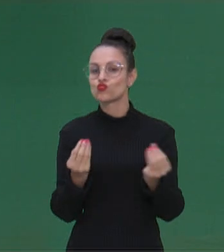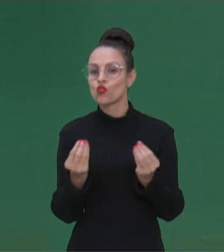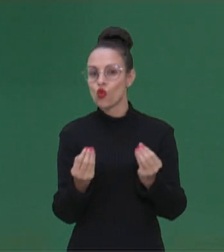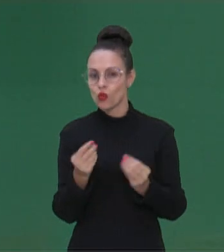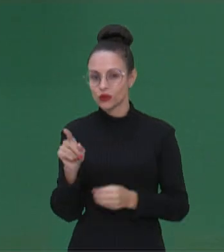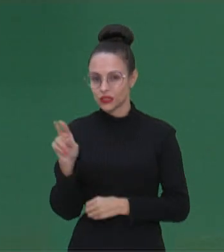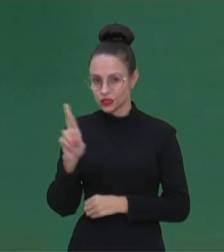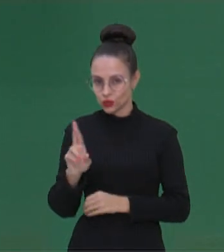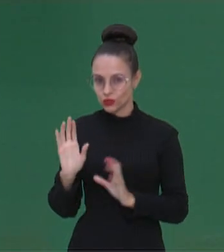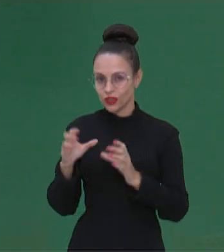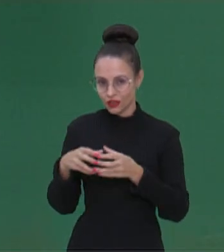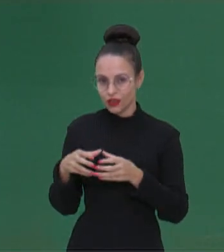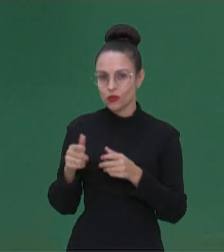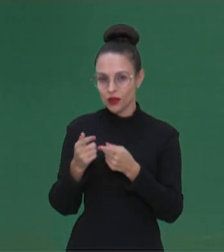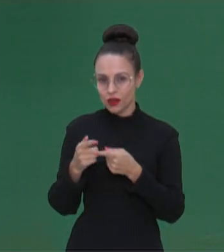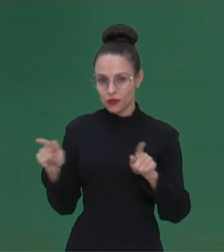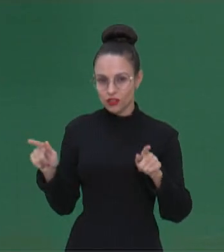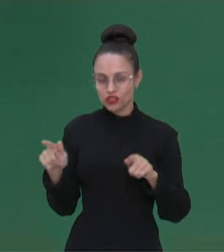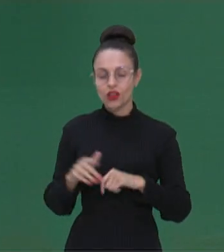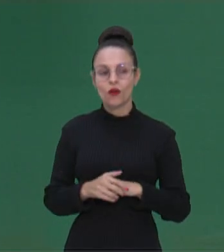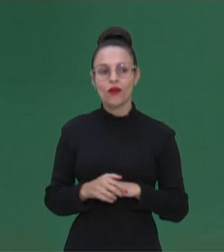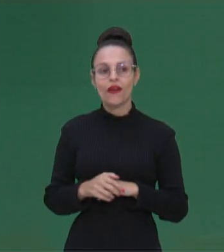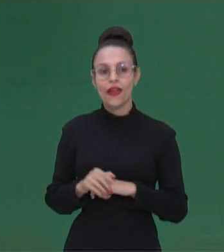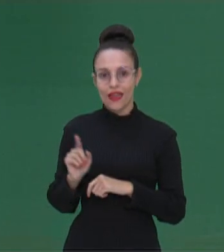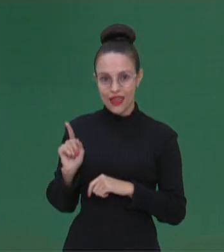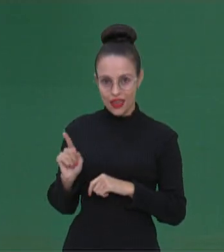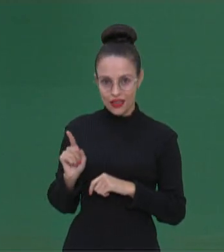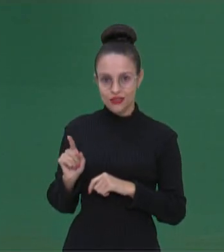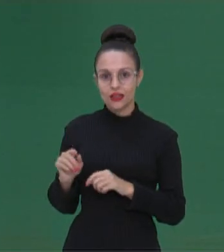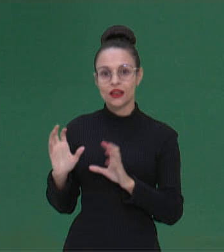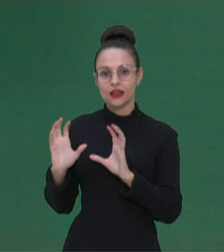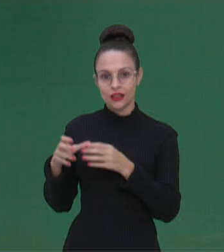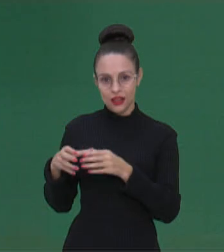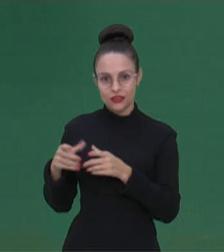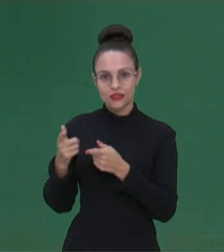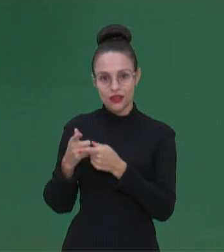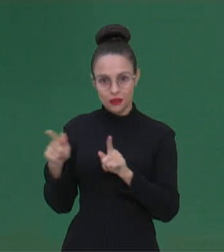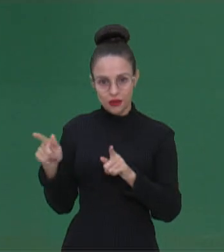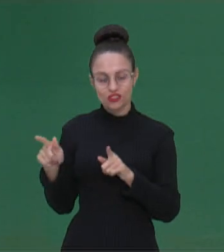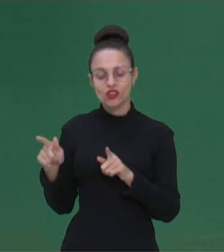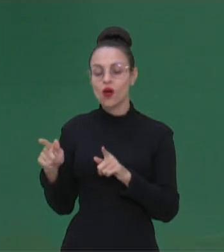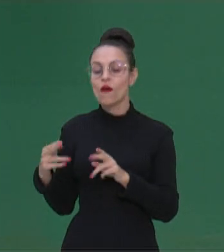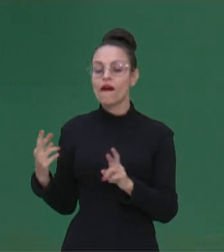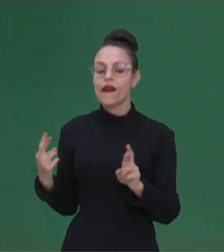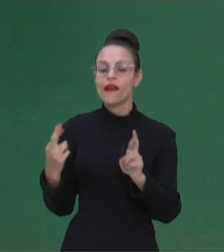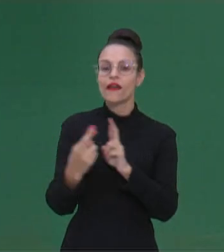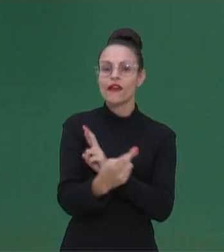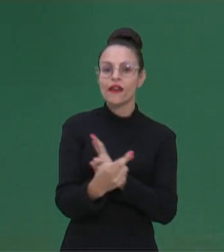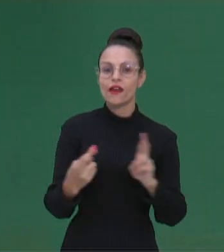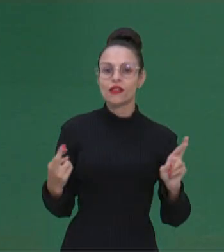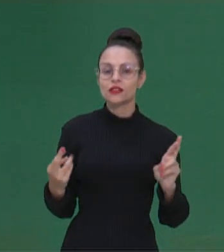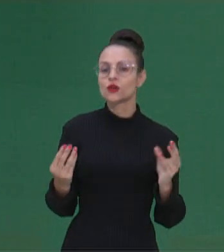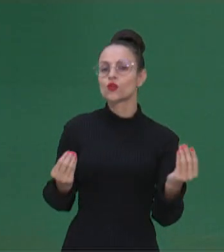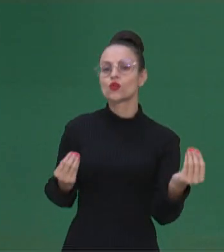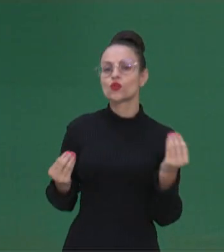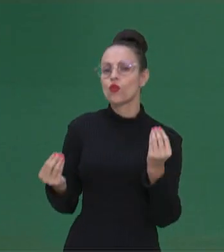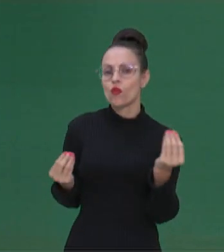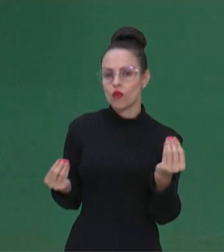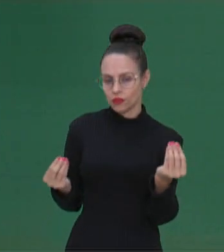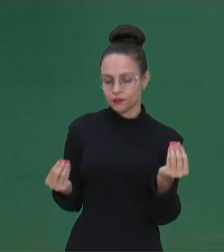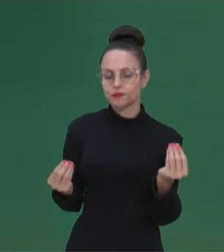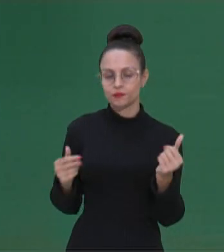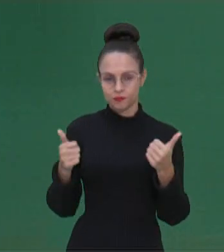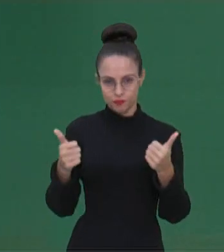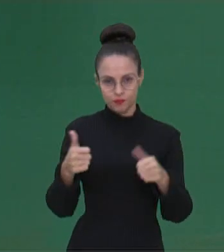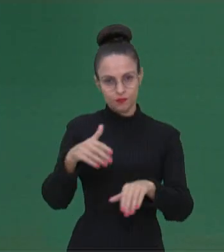gramatical? Então, aquela classe gramatical que você respondeu aqui, que relação que ela estabelece?